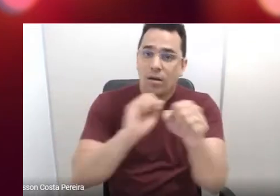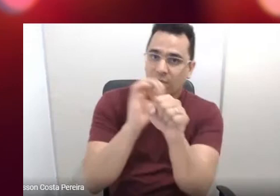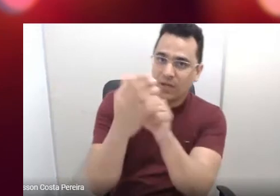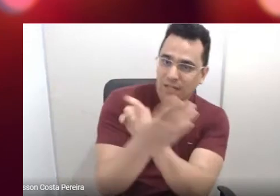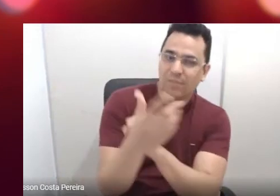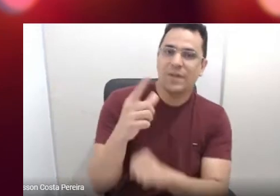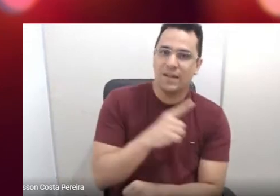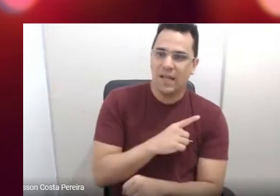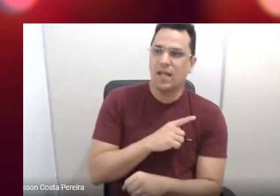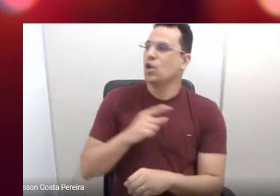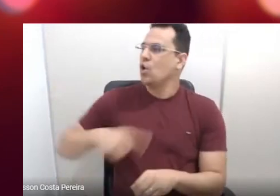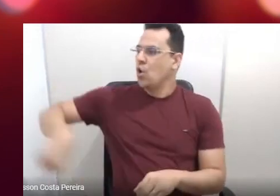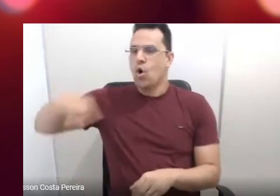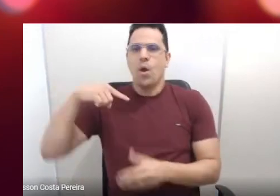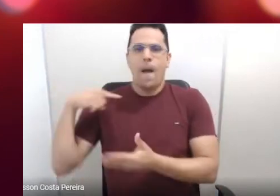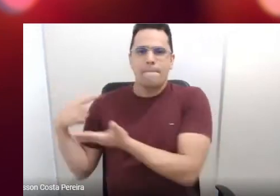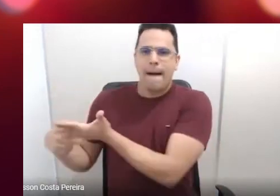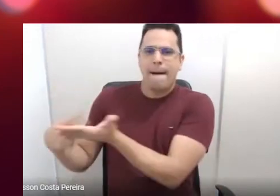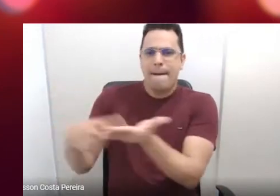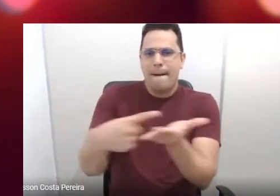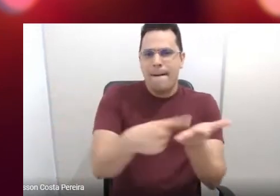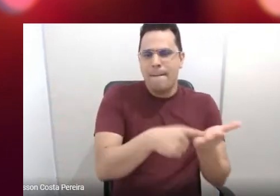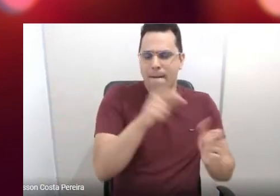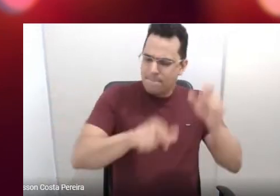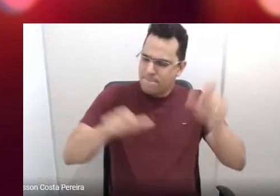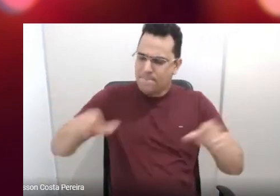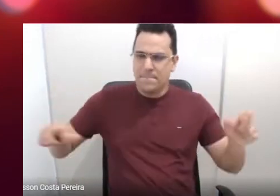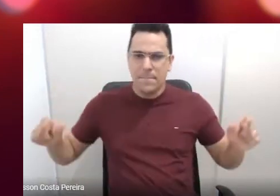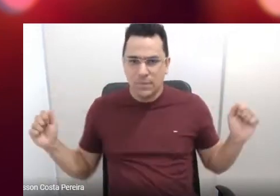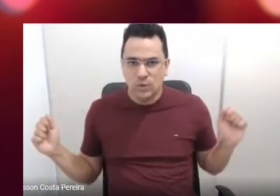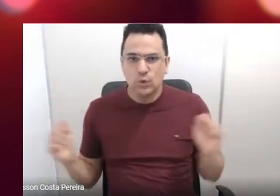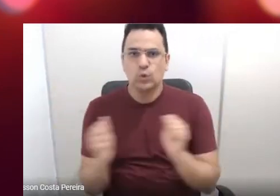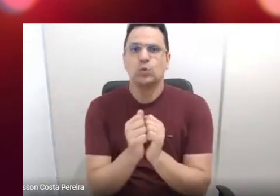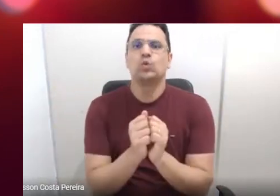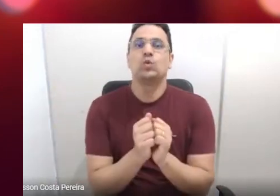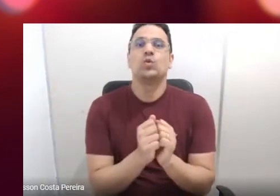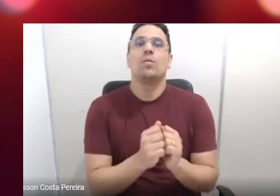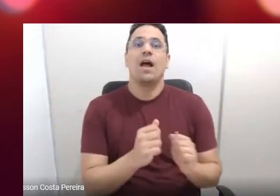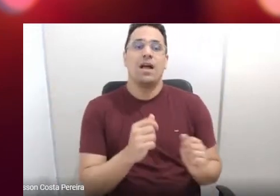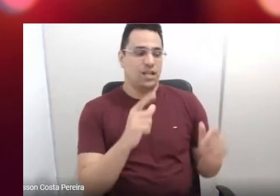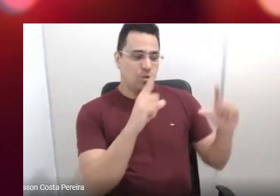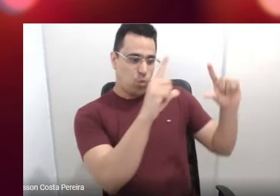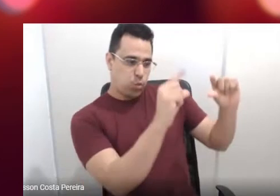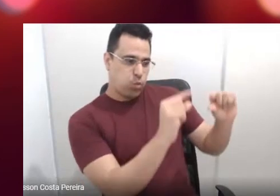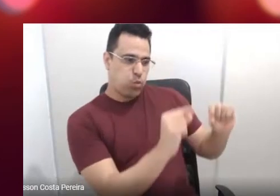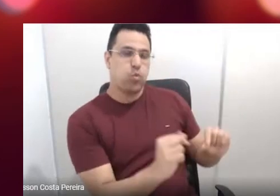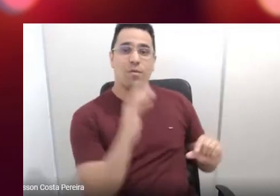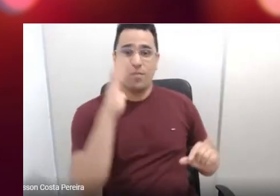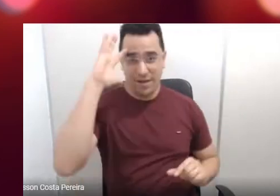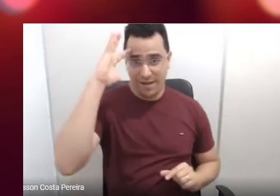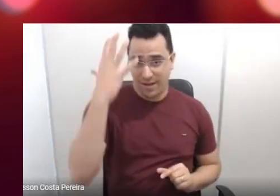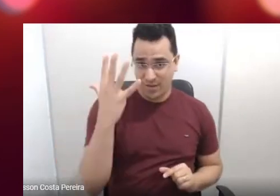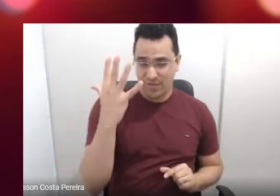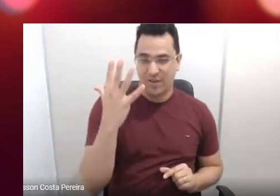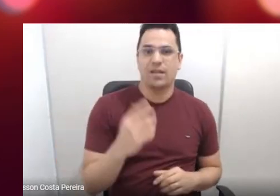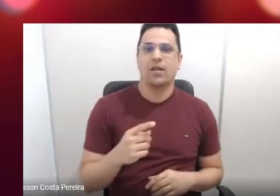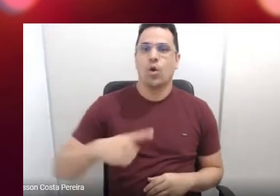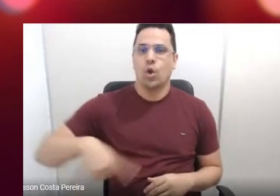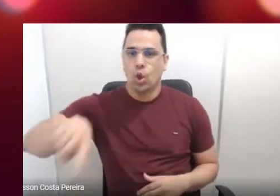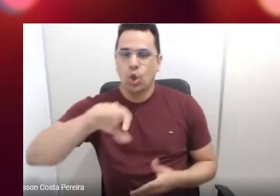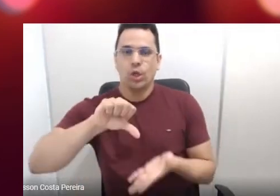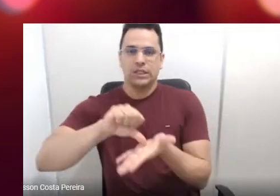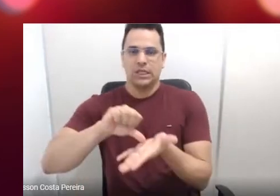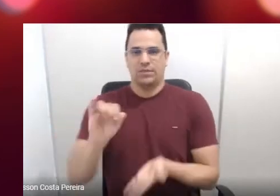tempo e durante a pandemia realizamos uma força-tarefa para concluir esses serviços. Diante da